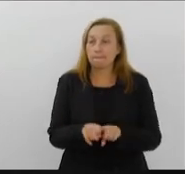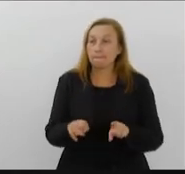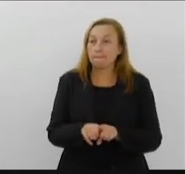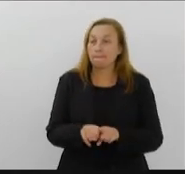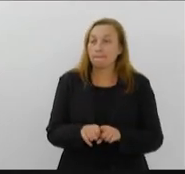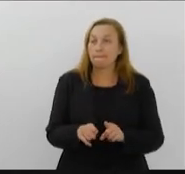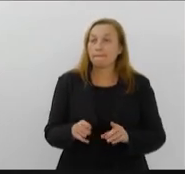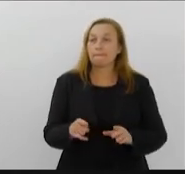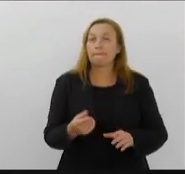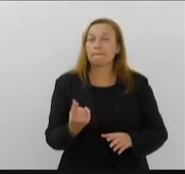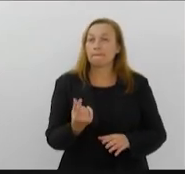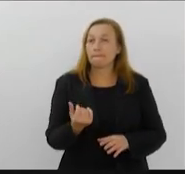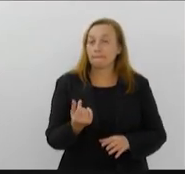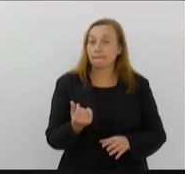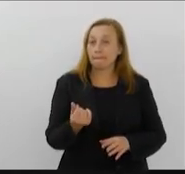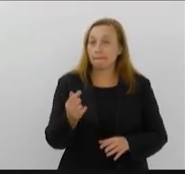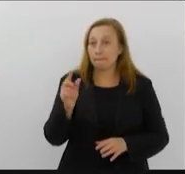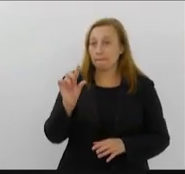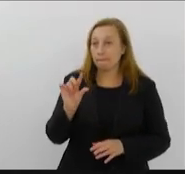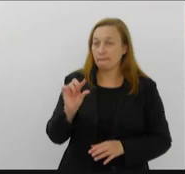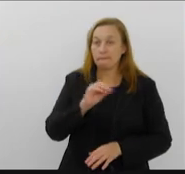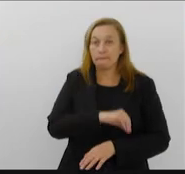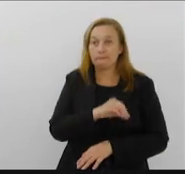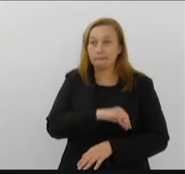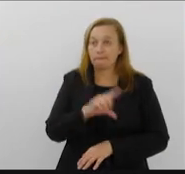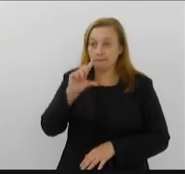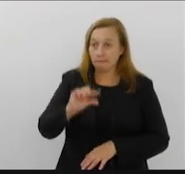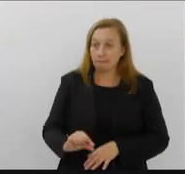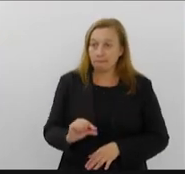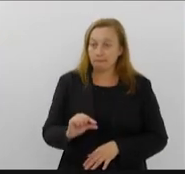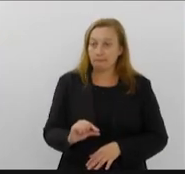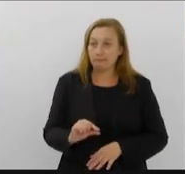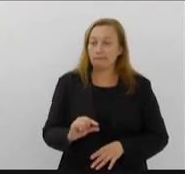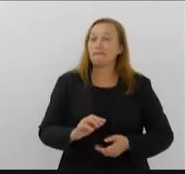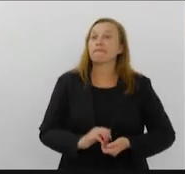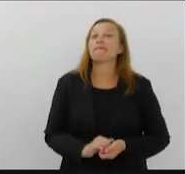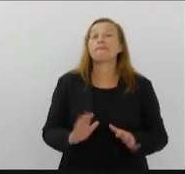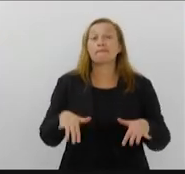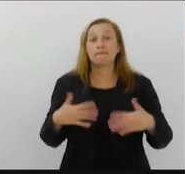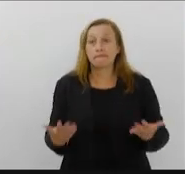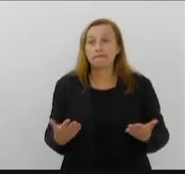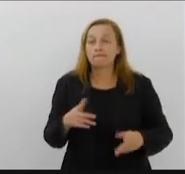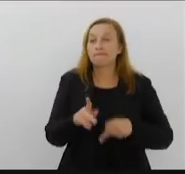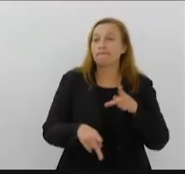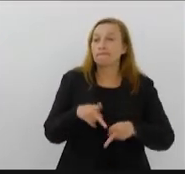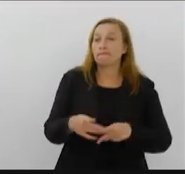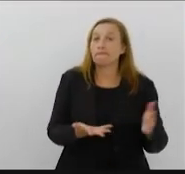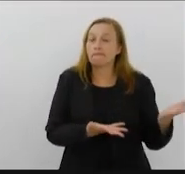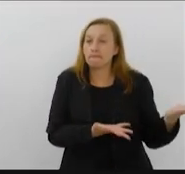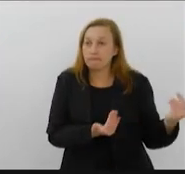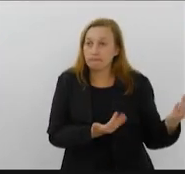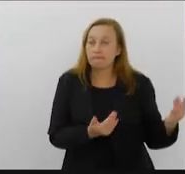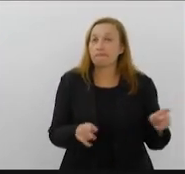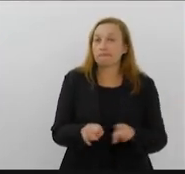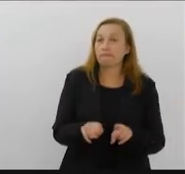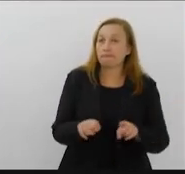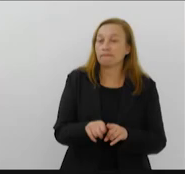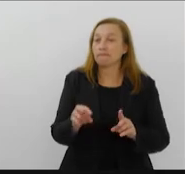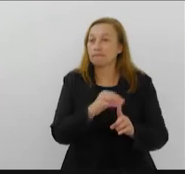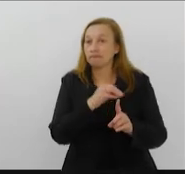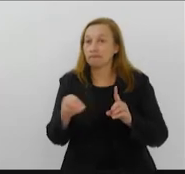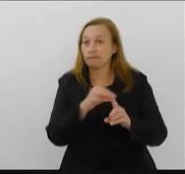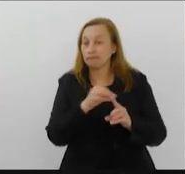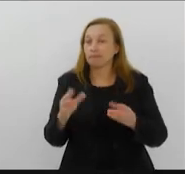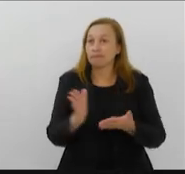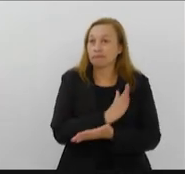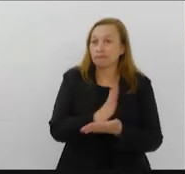desemprego, que muitas vezes é mais que o dobro da taxa média da população geral. Então, a população jovem ela também fica muito vulnerável e muitas vezes tem